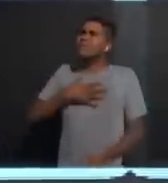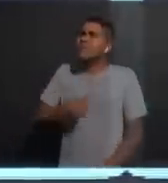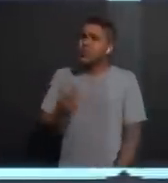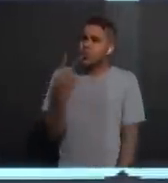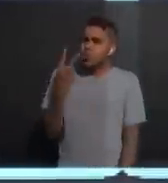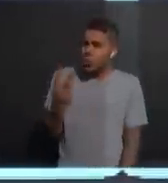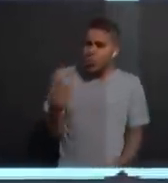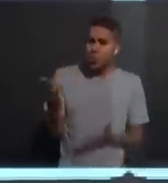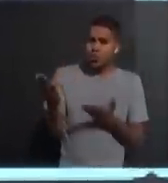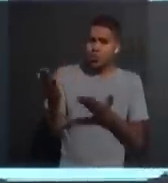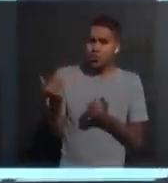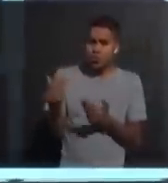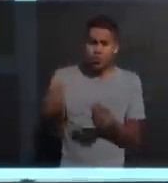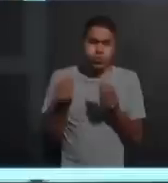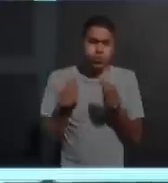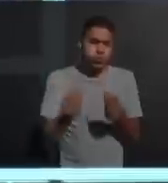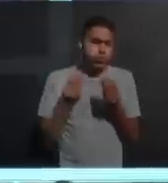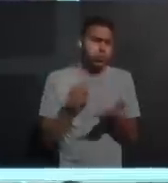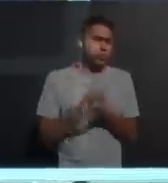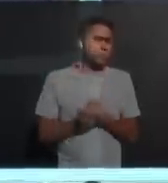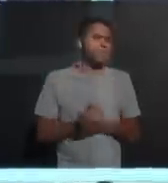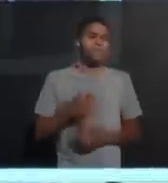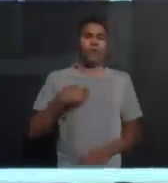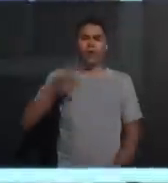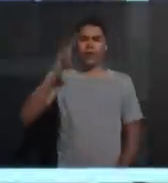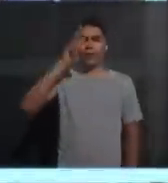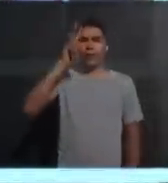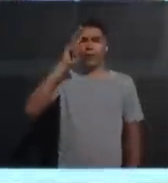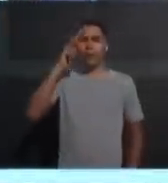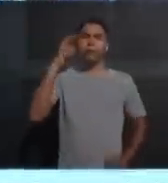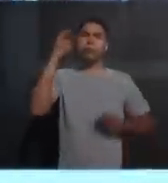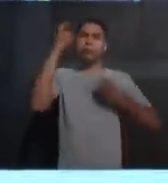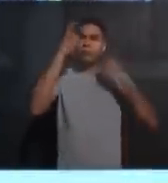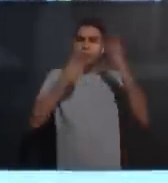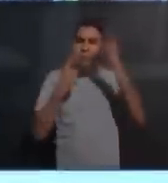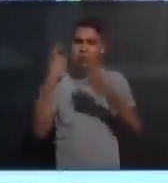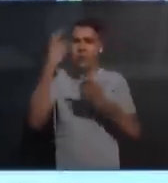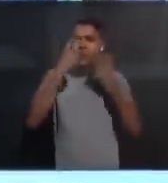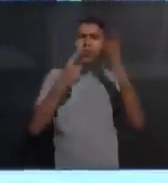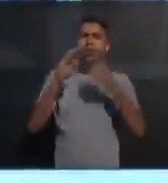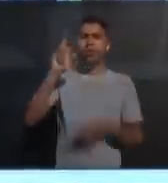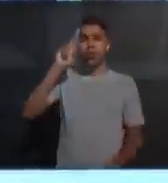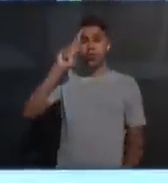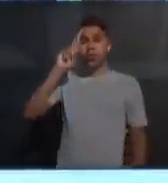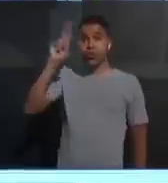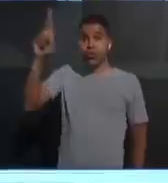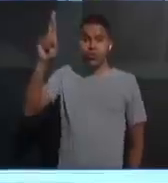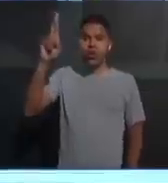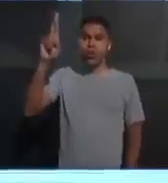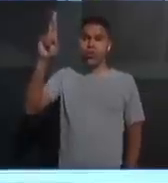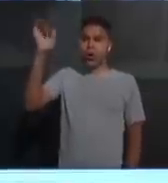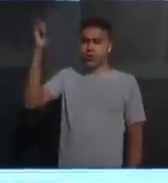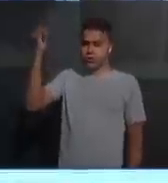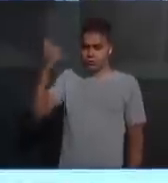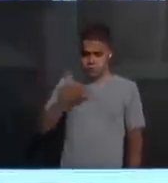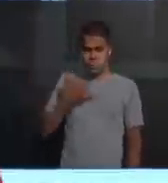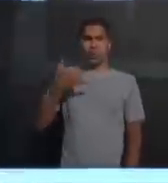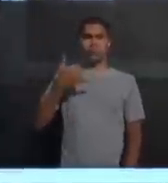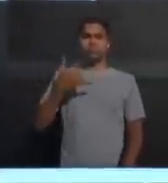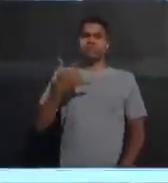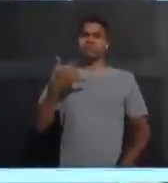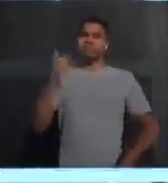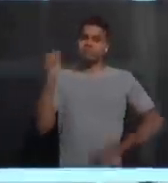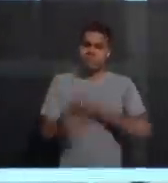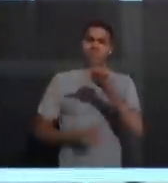adolescentes e eu me lembro que em meio a essas preocupações o senhor fez o algo sobrenatural na minha